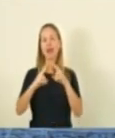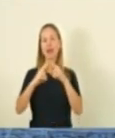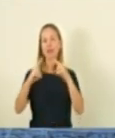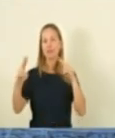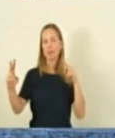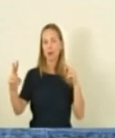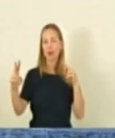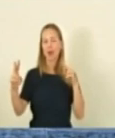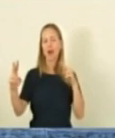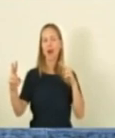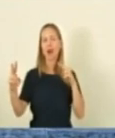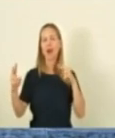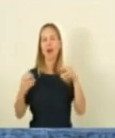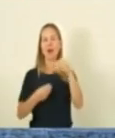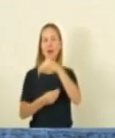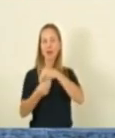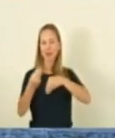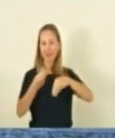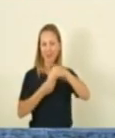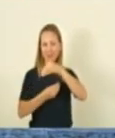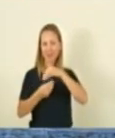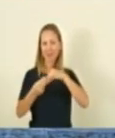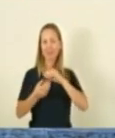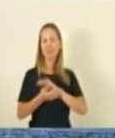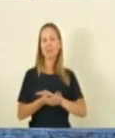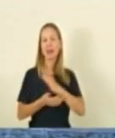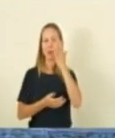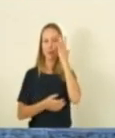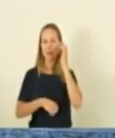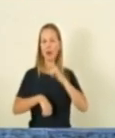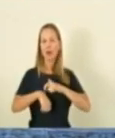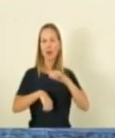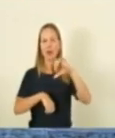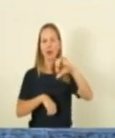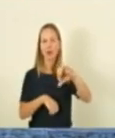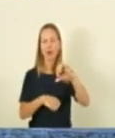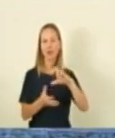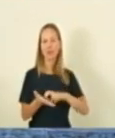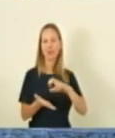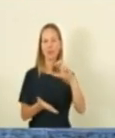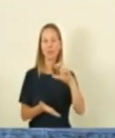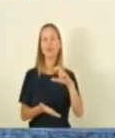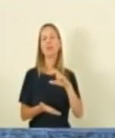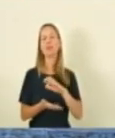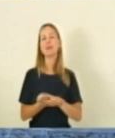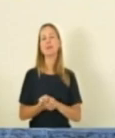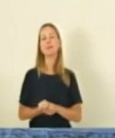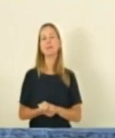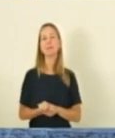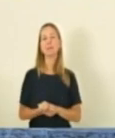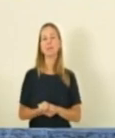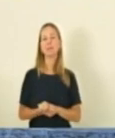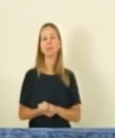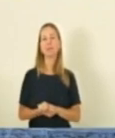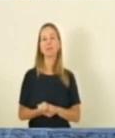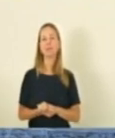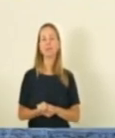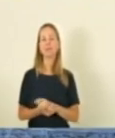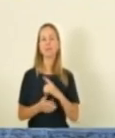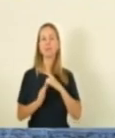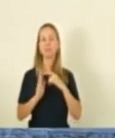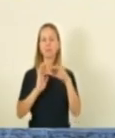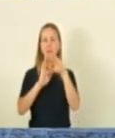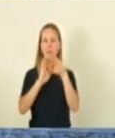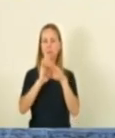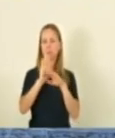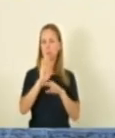contra, presencial também, amanhã às 9 horas da manhã, para a qual designo expediente